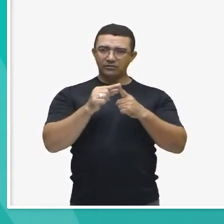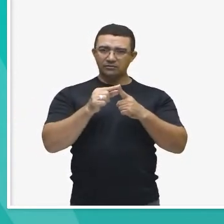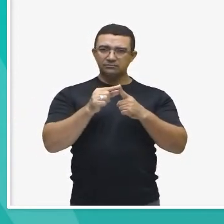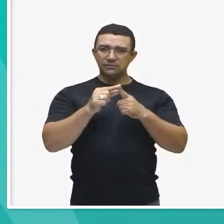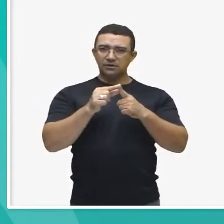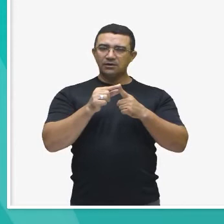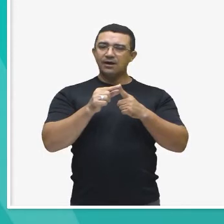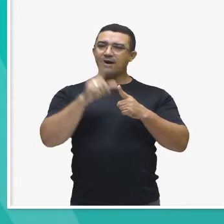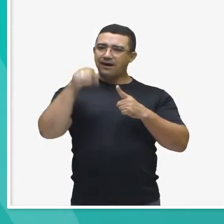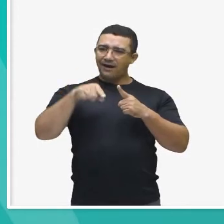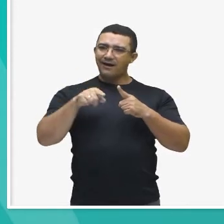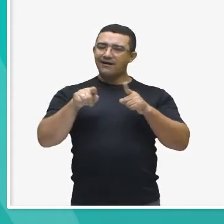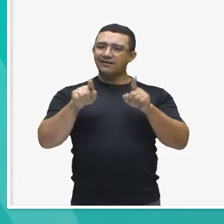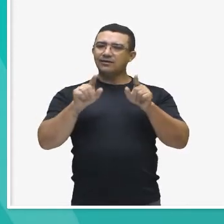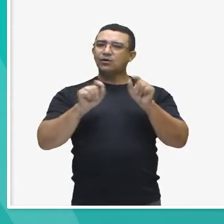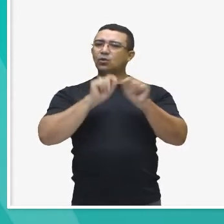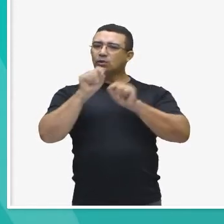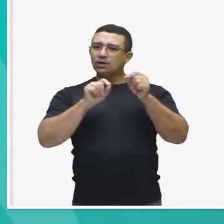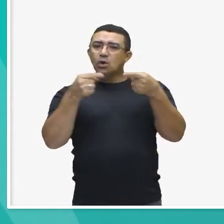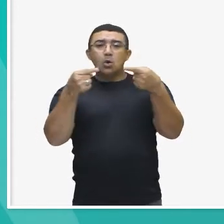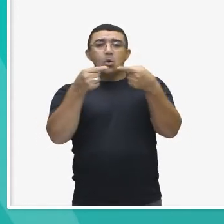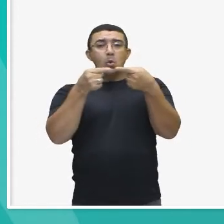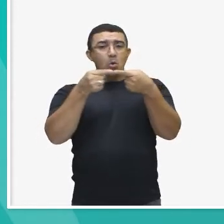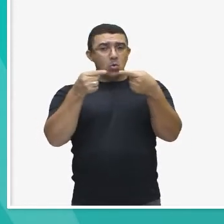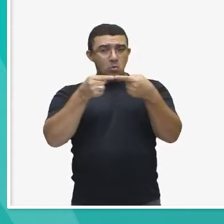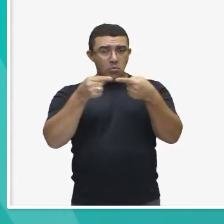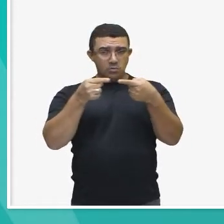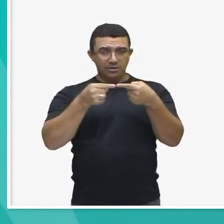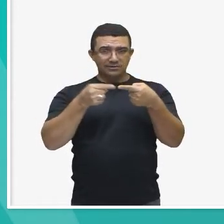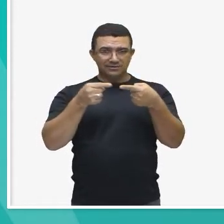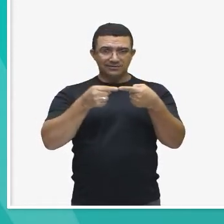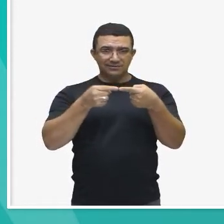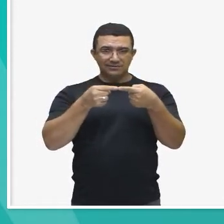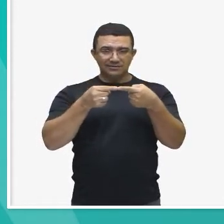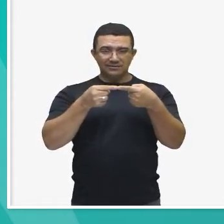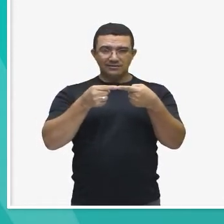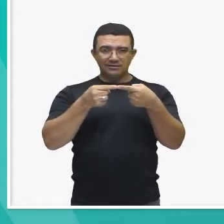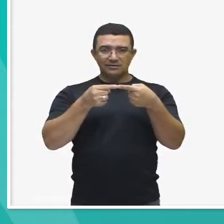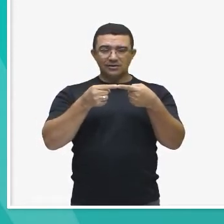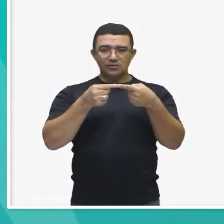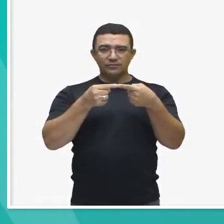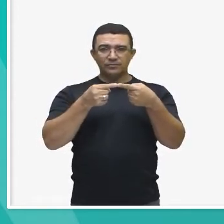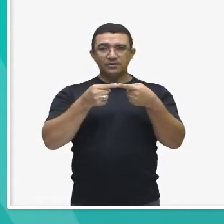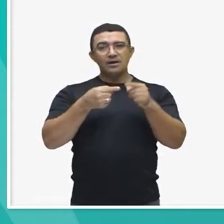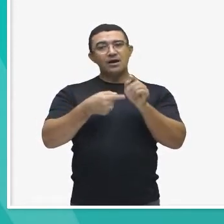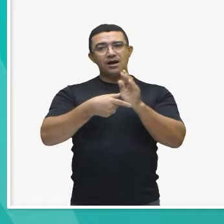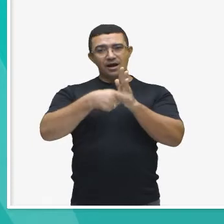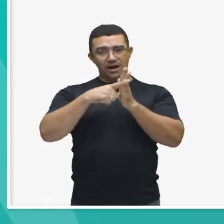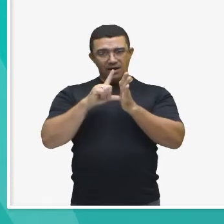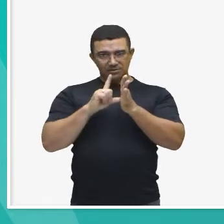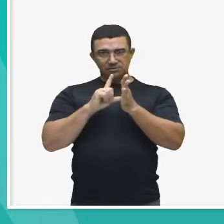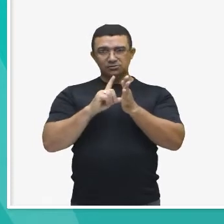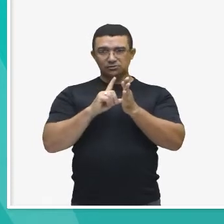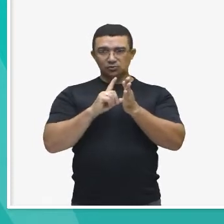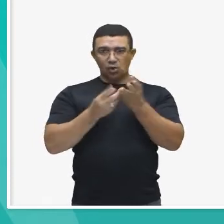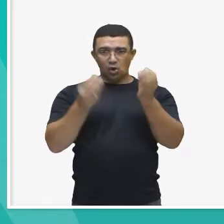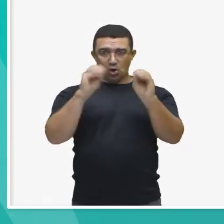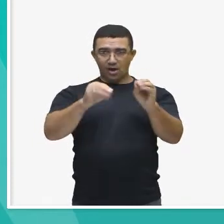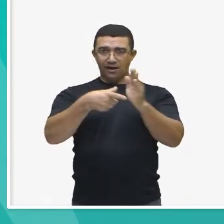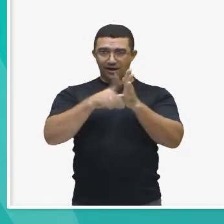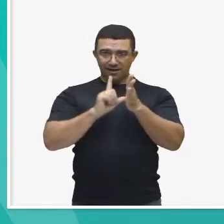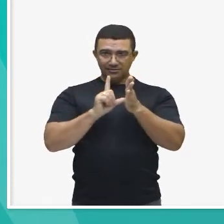vão atrair, tá? Para trás do pronome, tá certo?